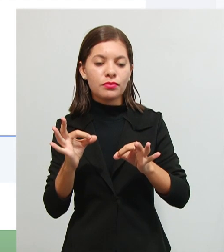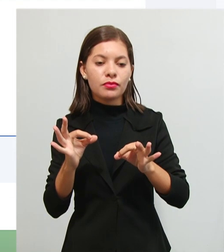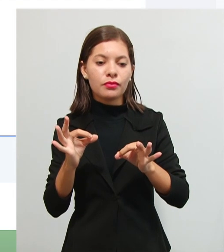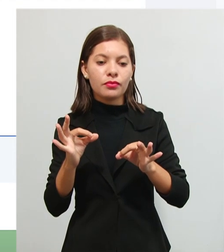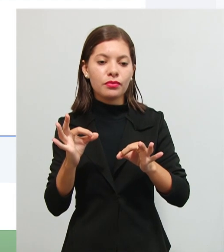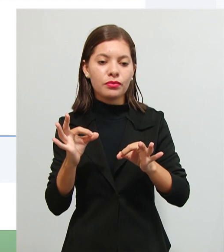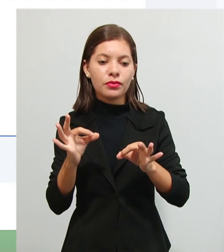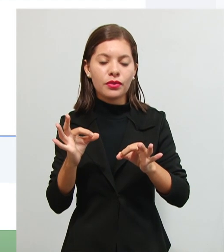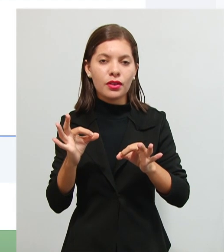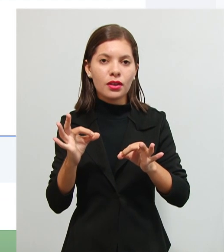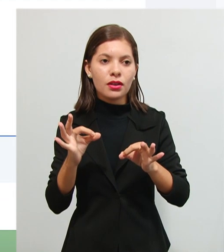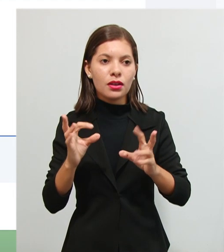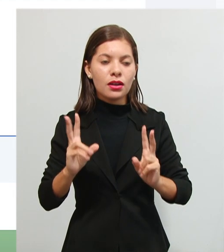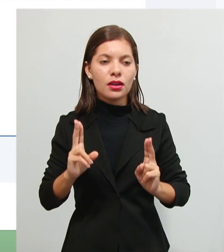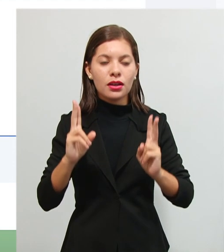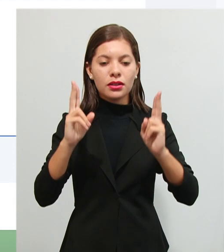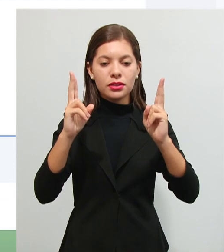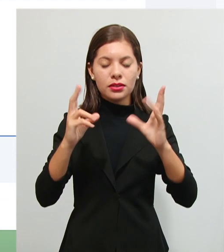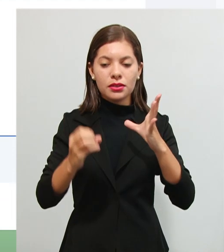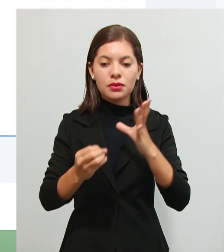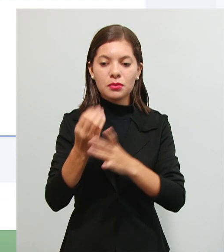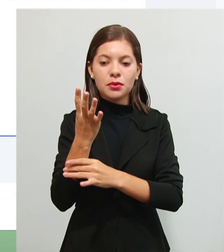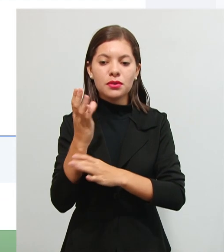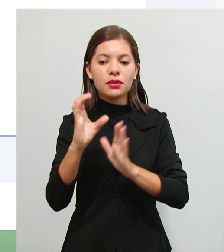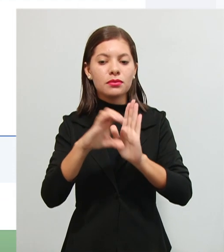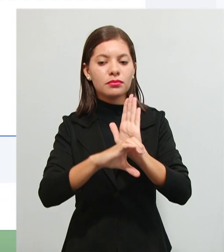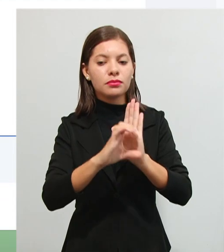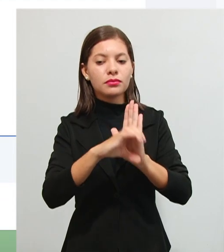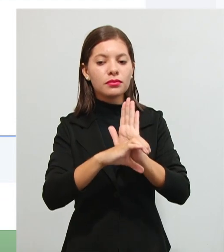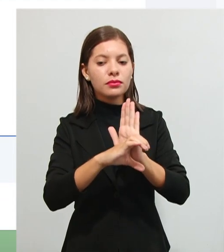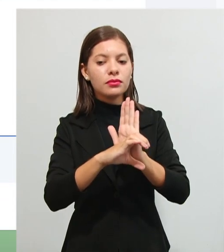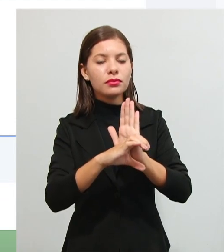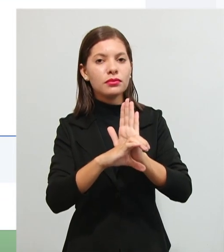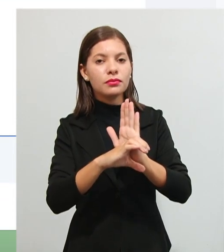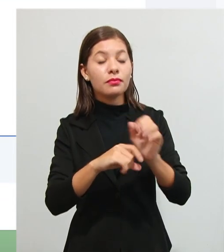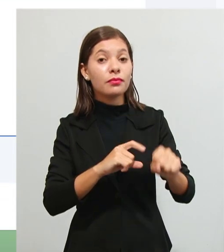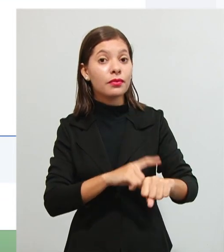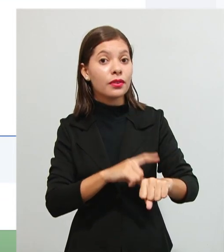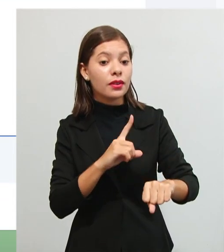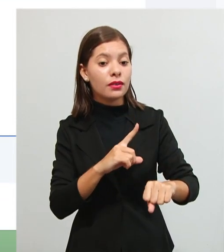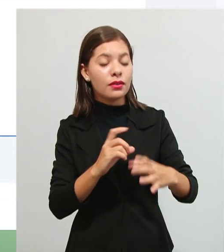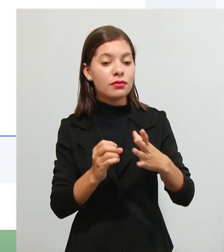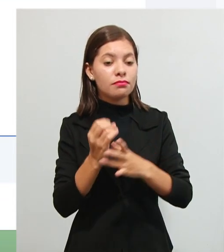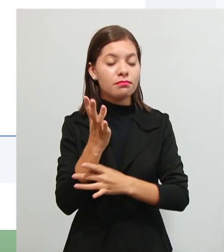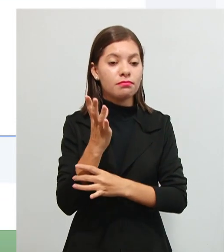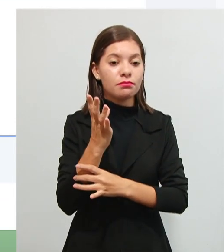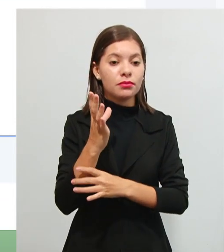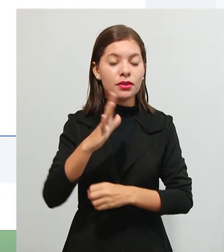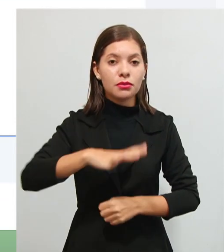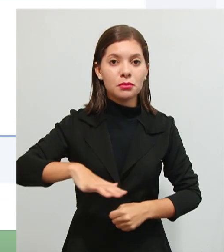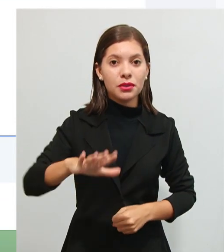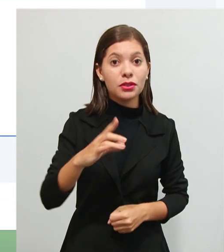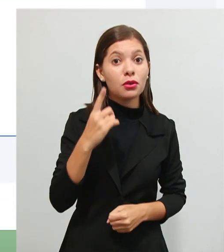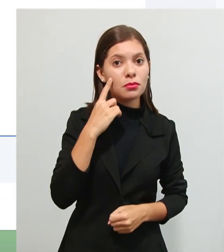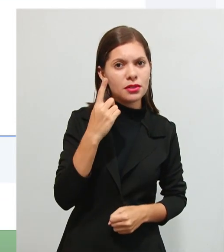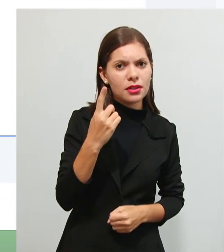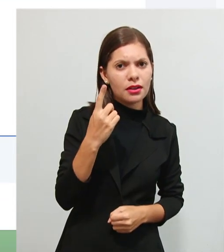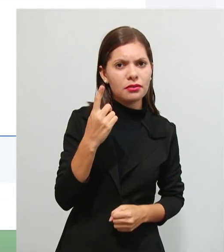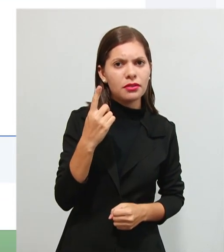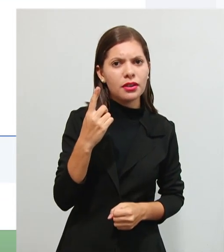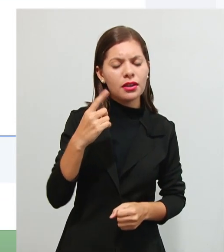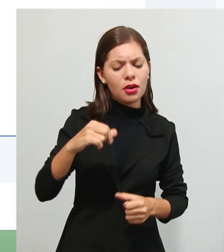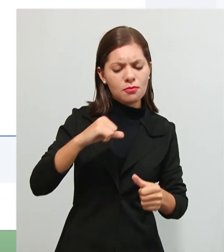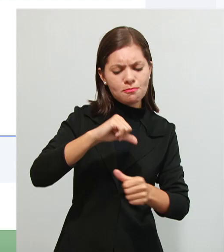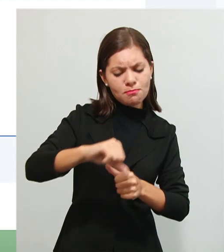de edição na hora da produção de conteúdos, na hora de elaborar o ambiente. Então observe que assim que eu alterei